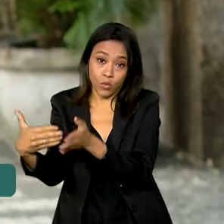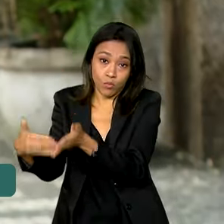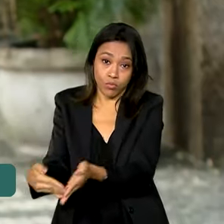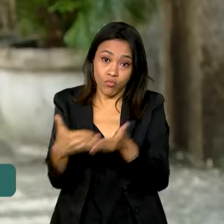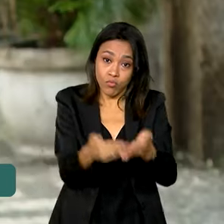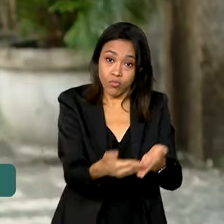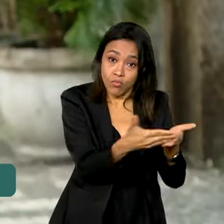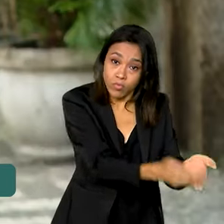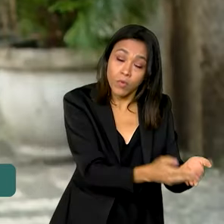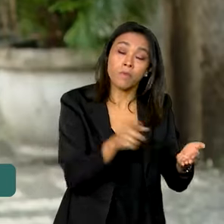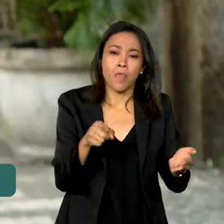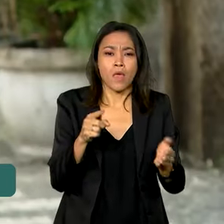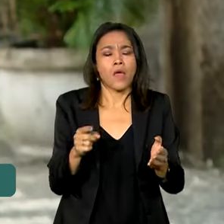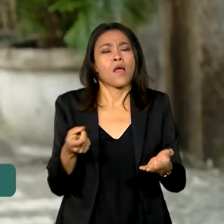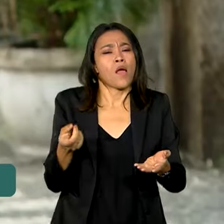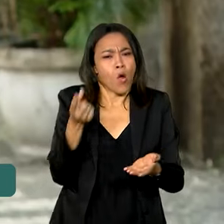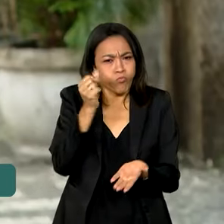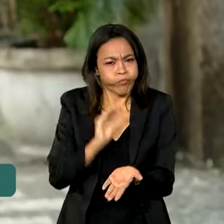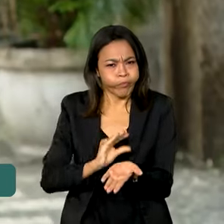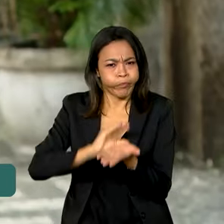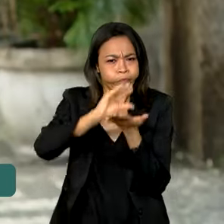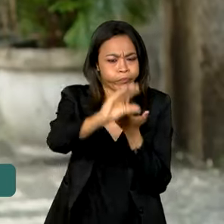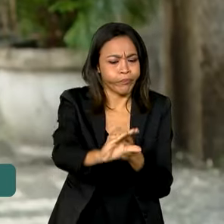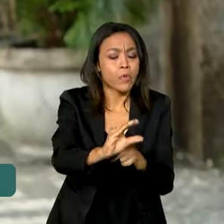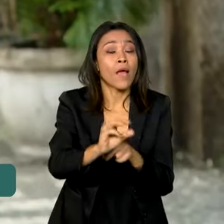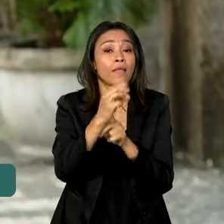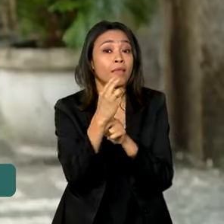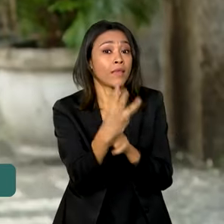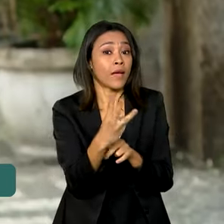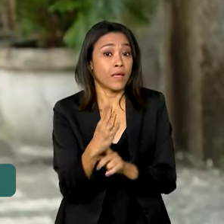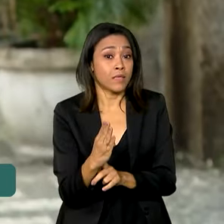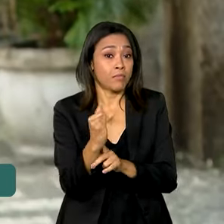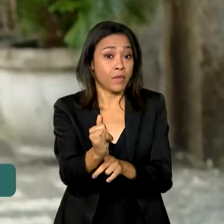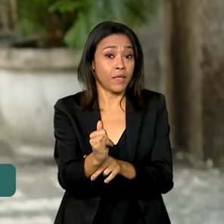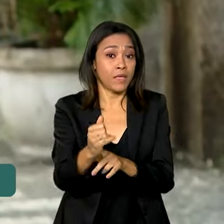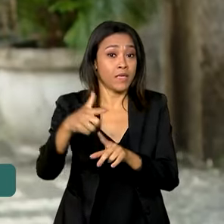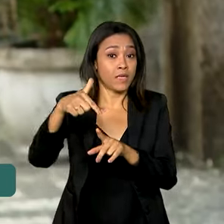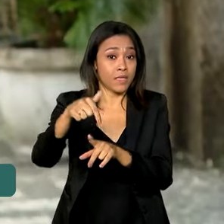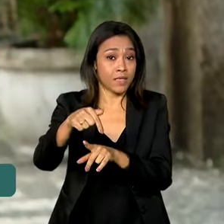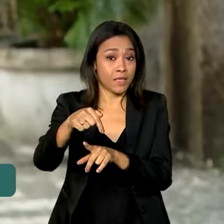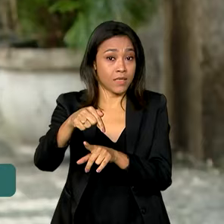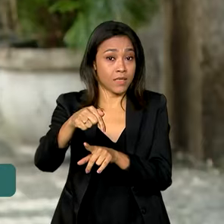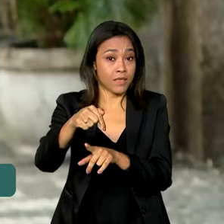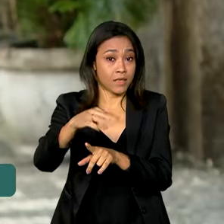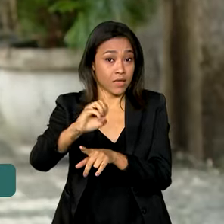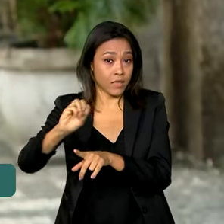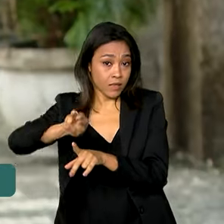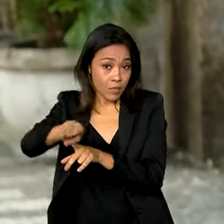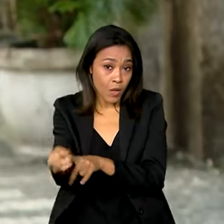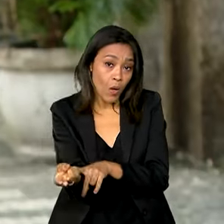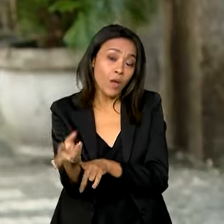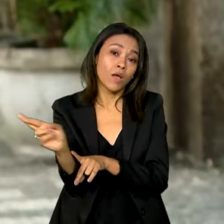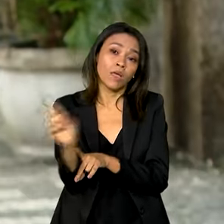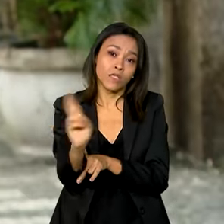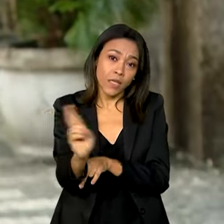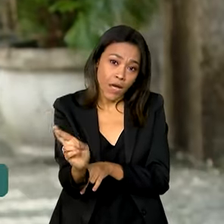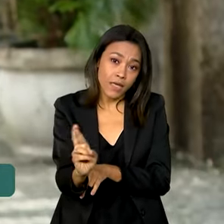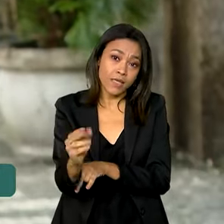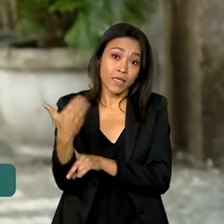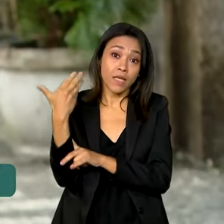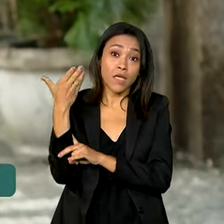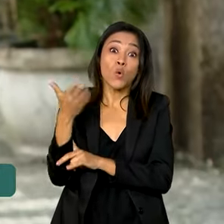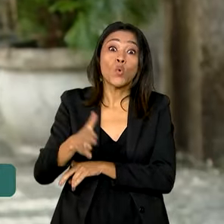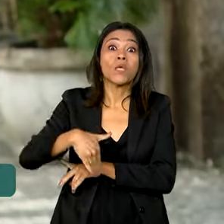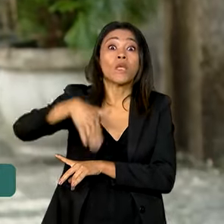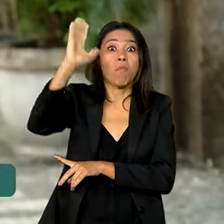de investimento é de cerca de 3 bilhões e 700 milhões de reais. O porto que